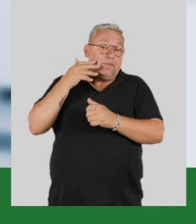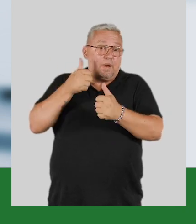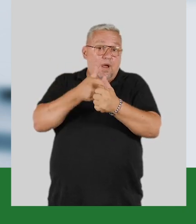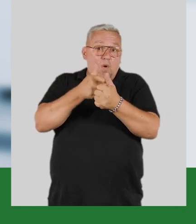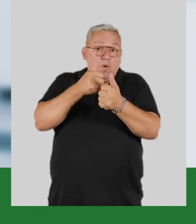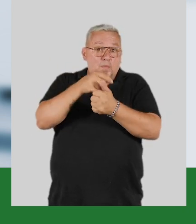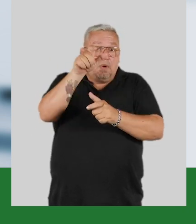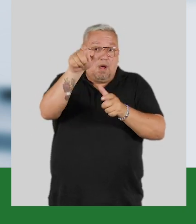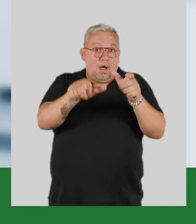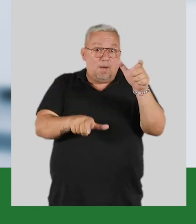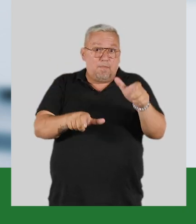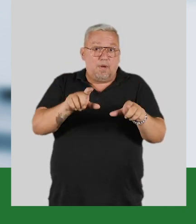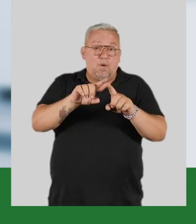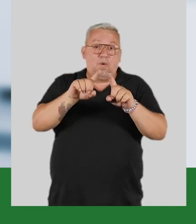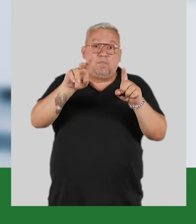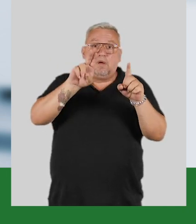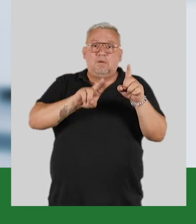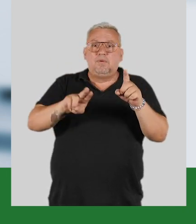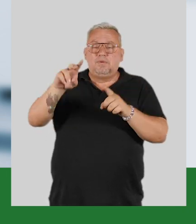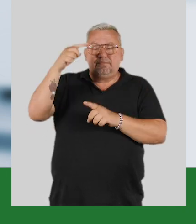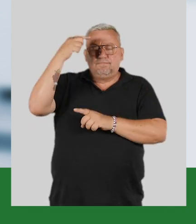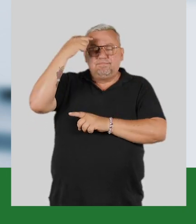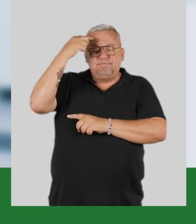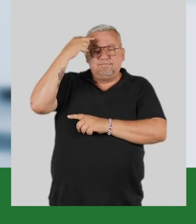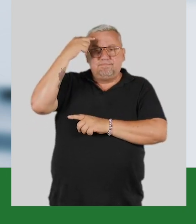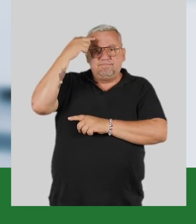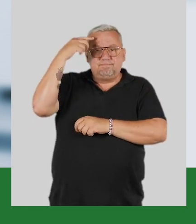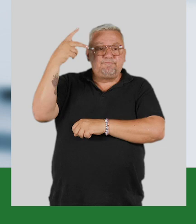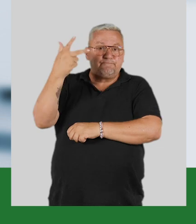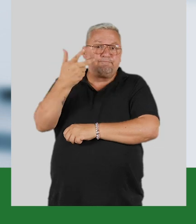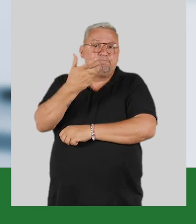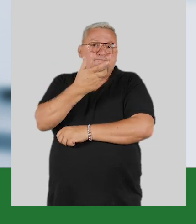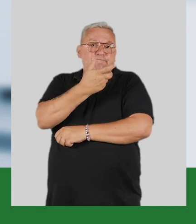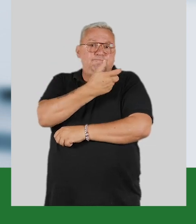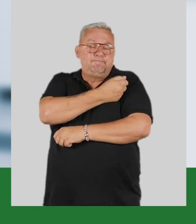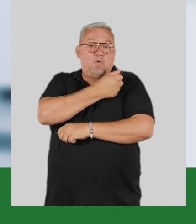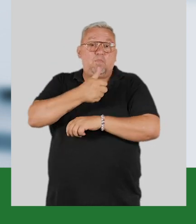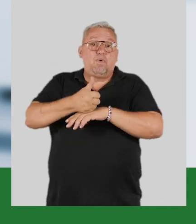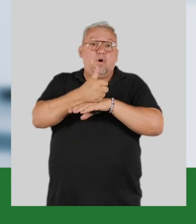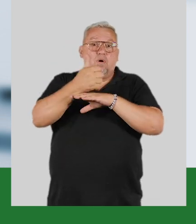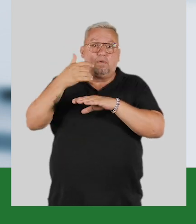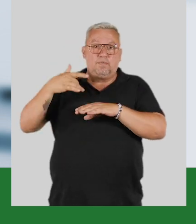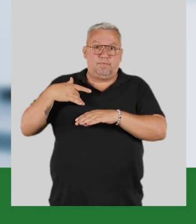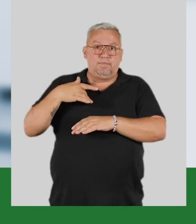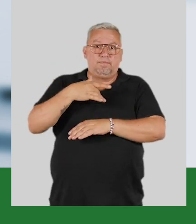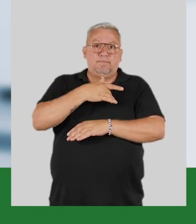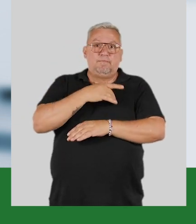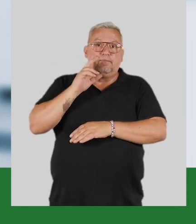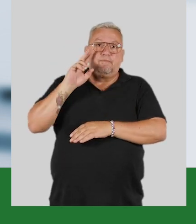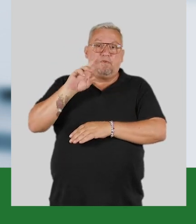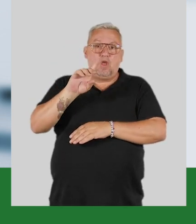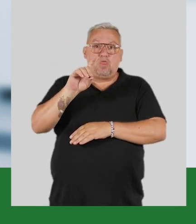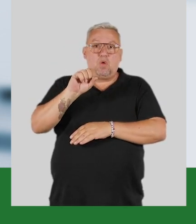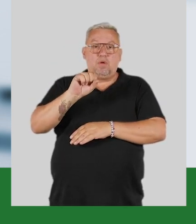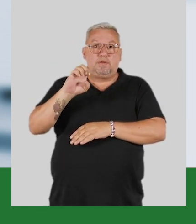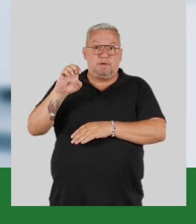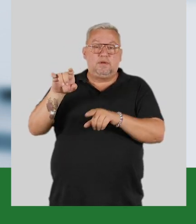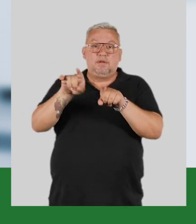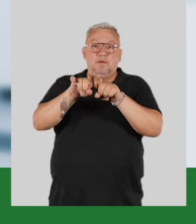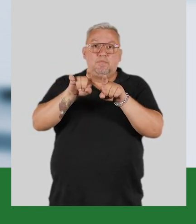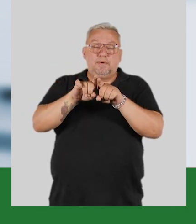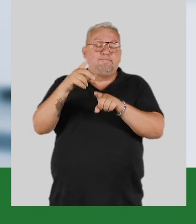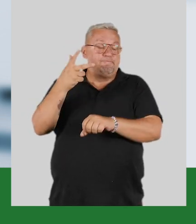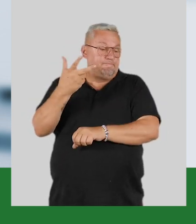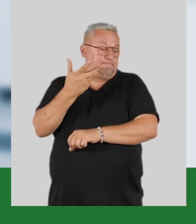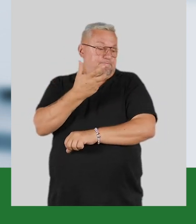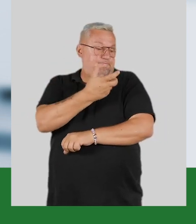pessoa. Mas o ideal é usar o bom senso, vacinar essa pessoa, considerar essa dose válida e vacinar